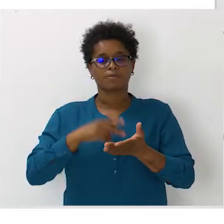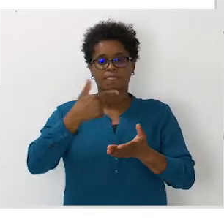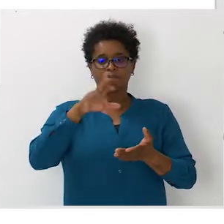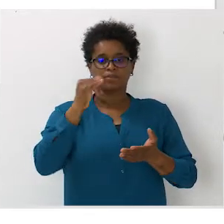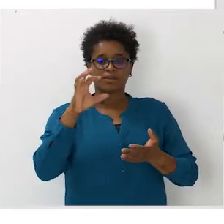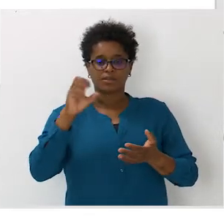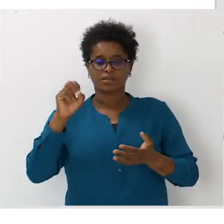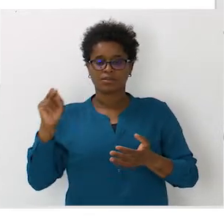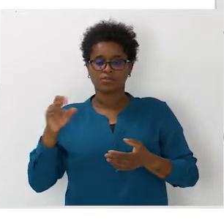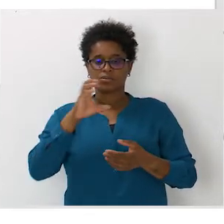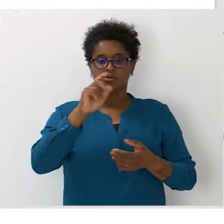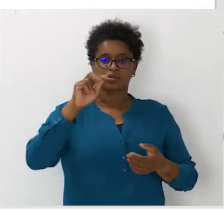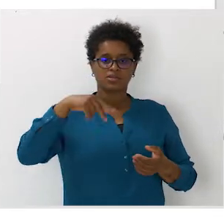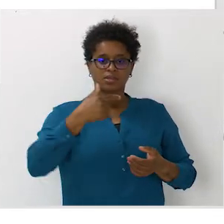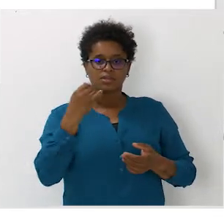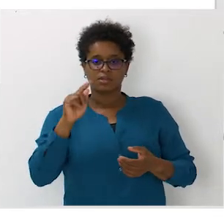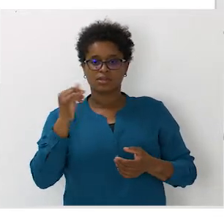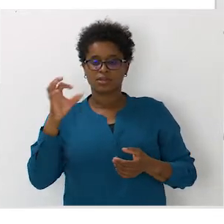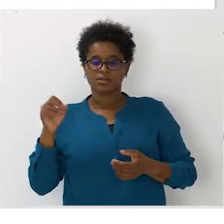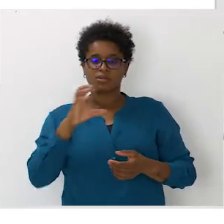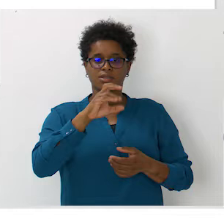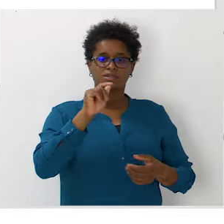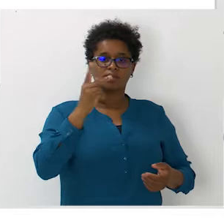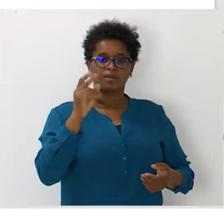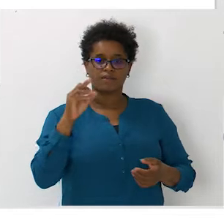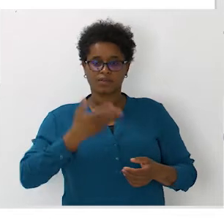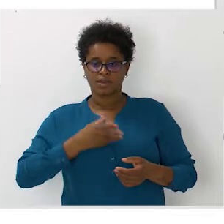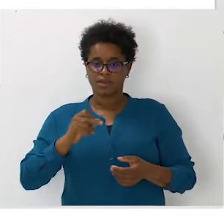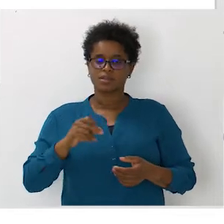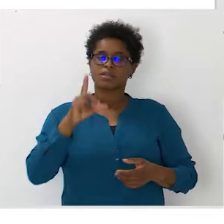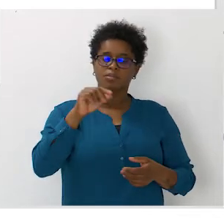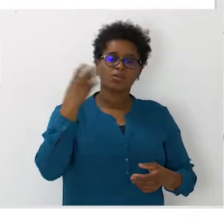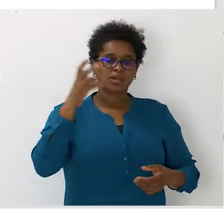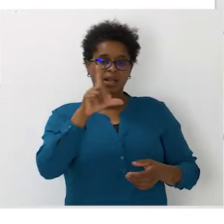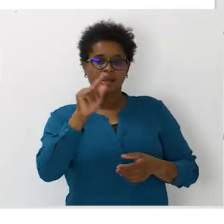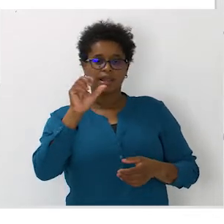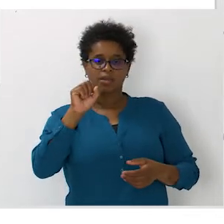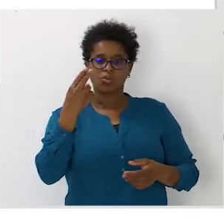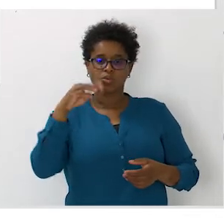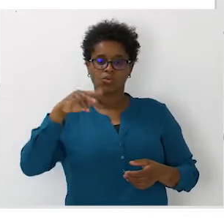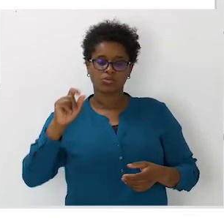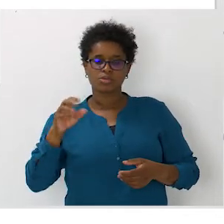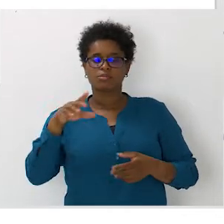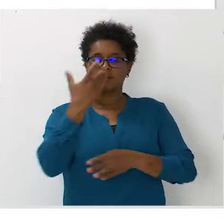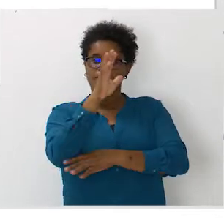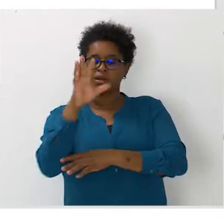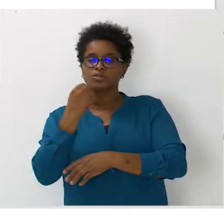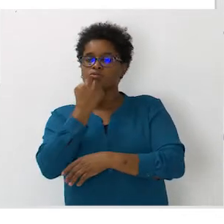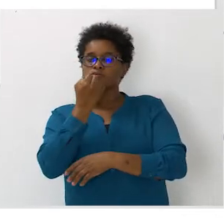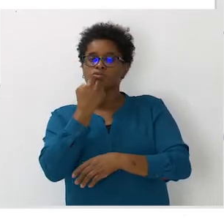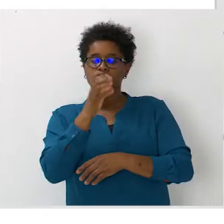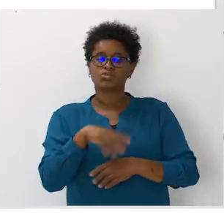centeio e da cevada, também cultura de legumes, de árvores de frutos,